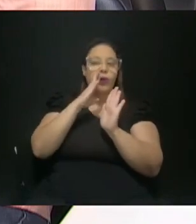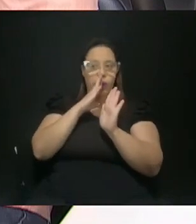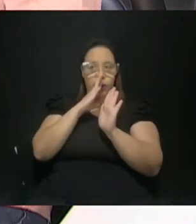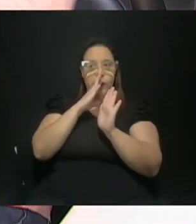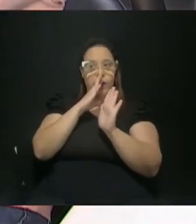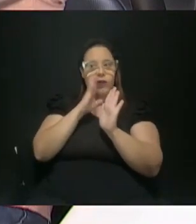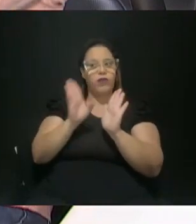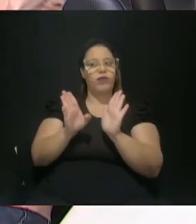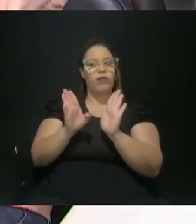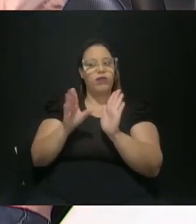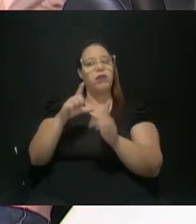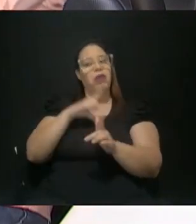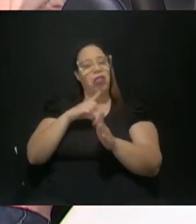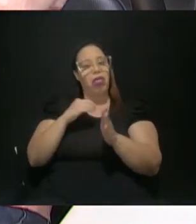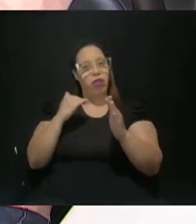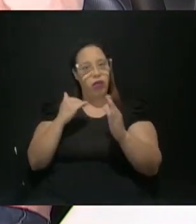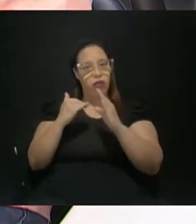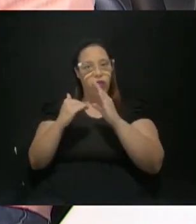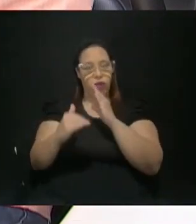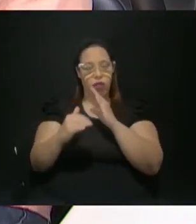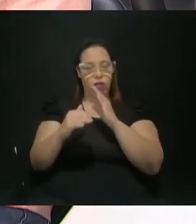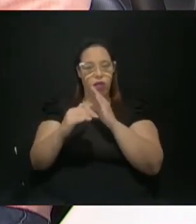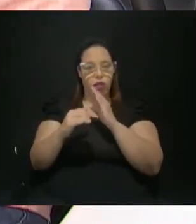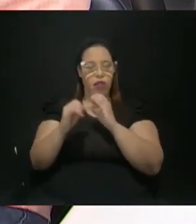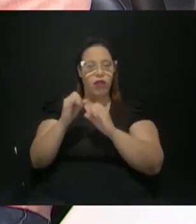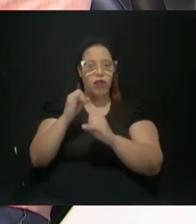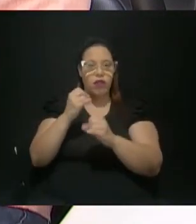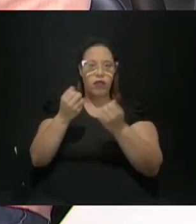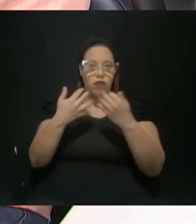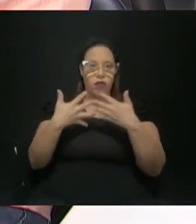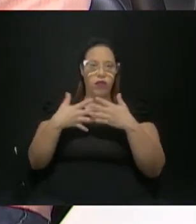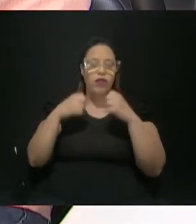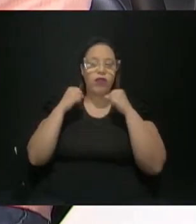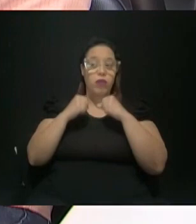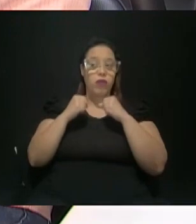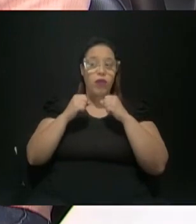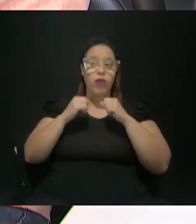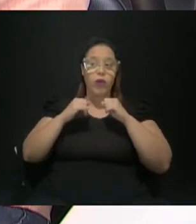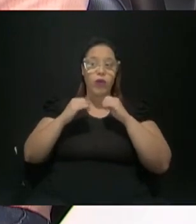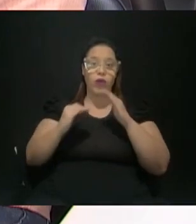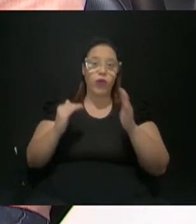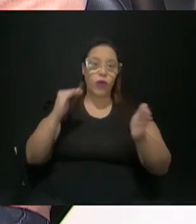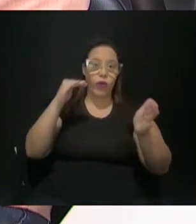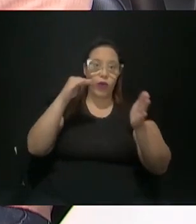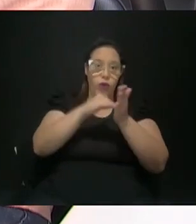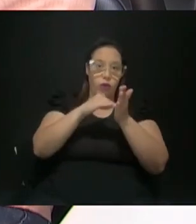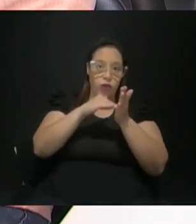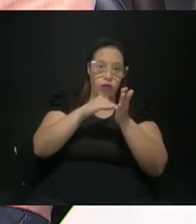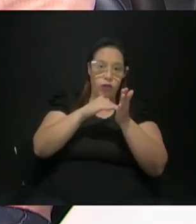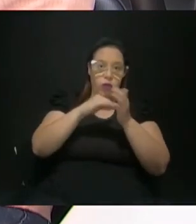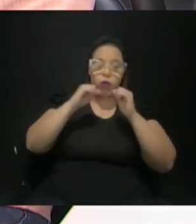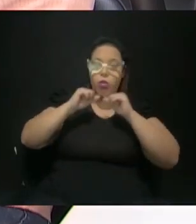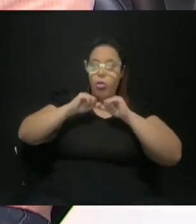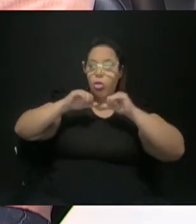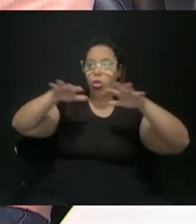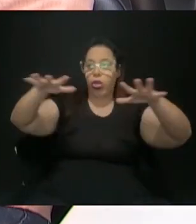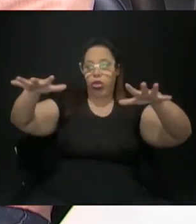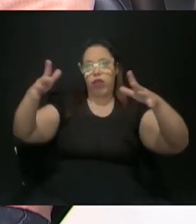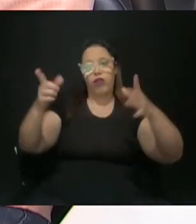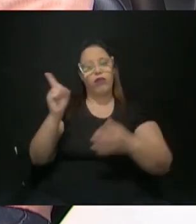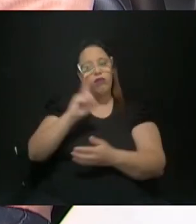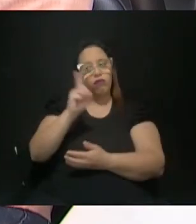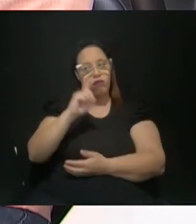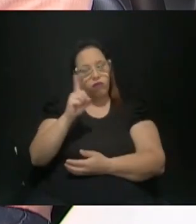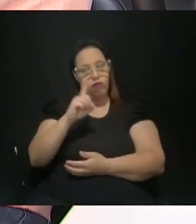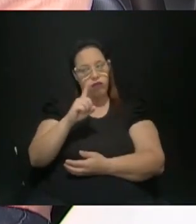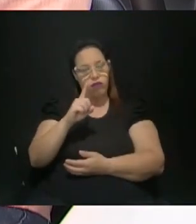o acesso à informação, mas nós não podemos acessá-la propriamente e principalmente divulgá-la, porque nós trabalhamos em